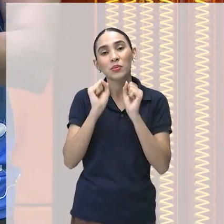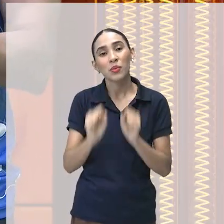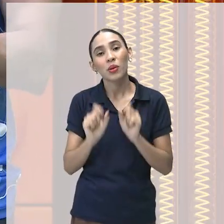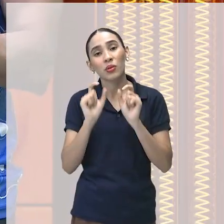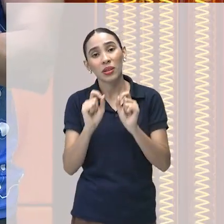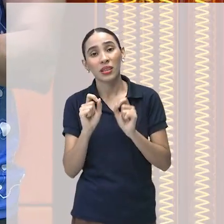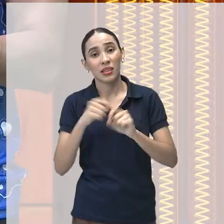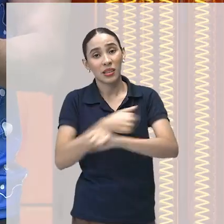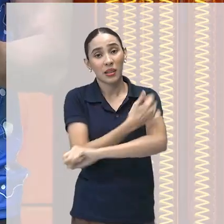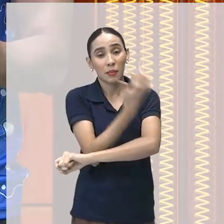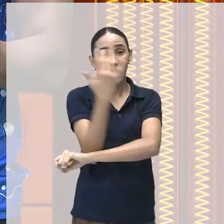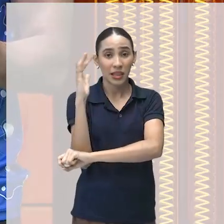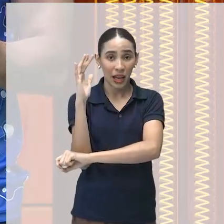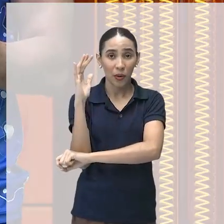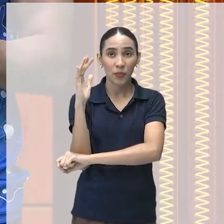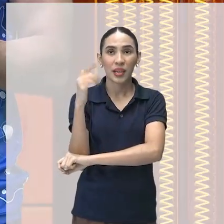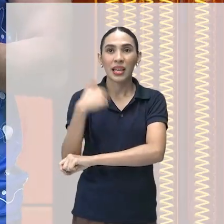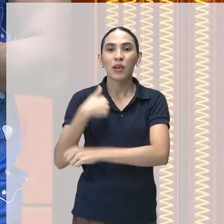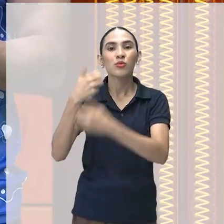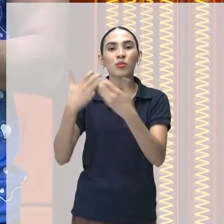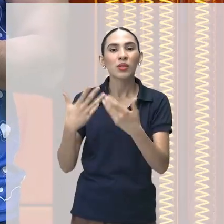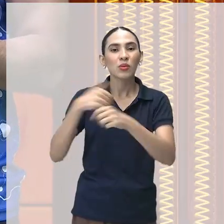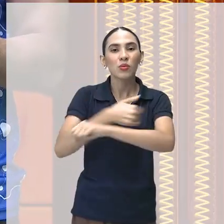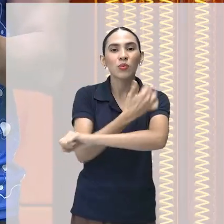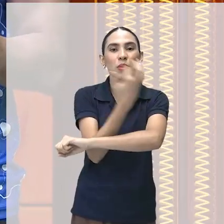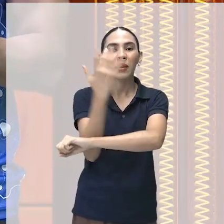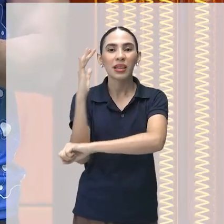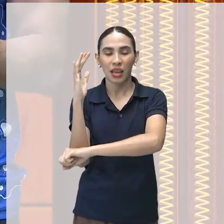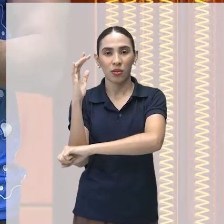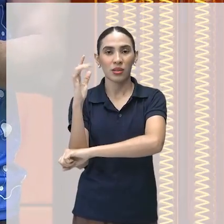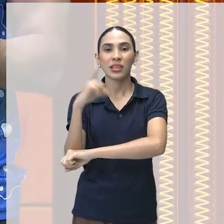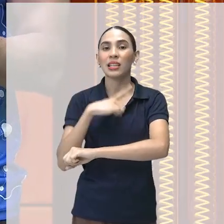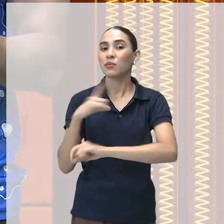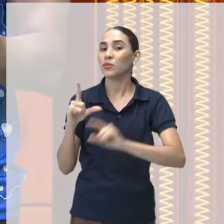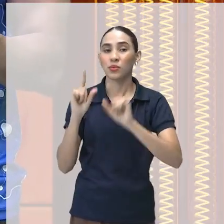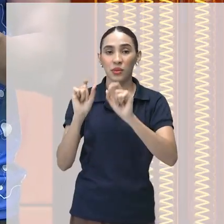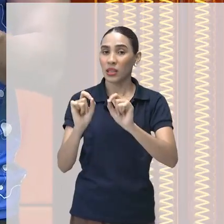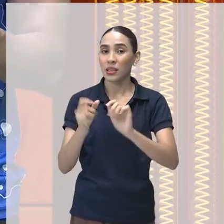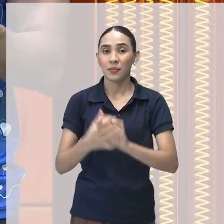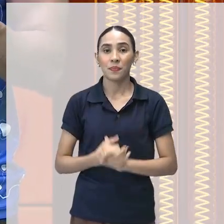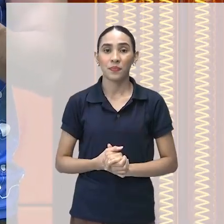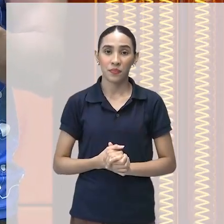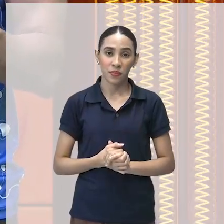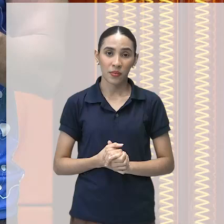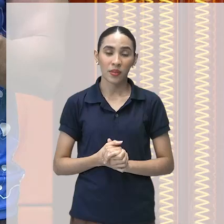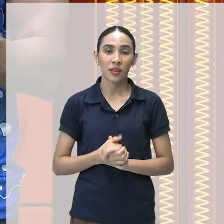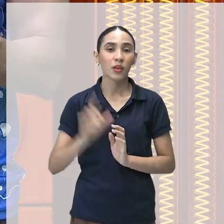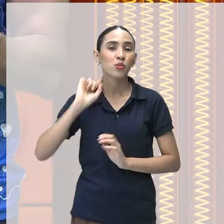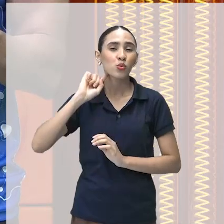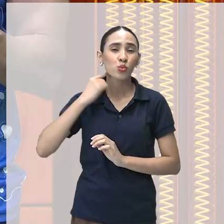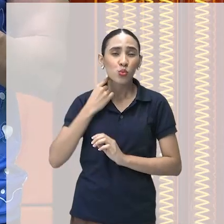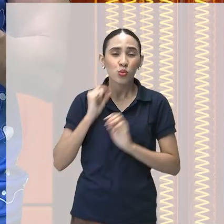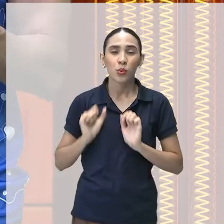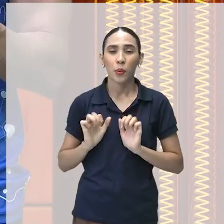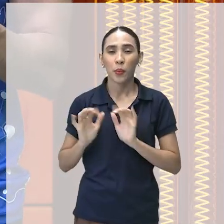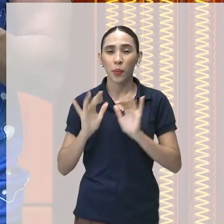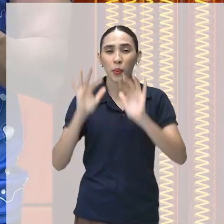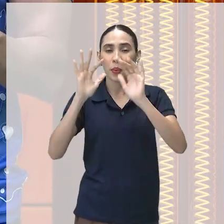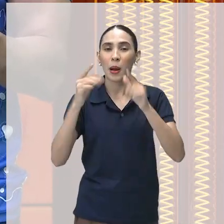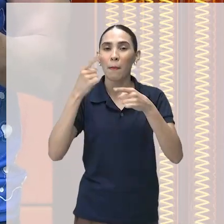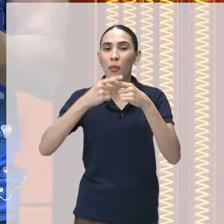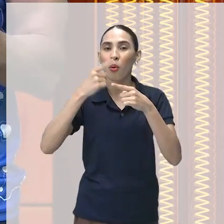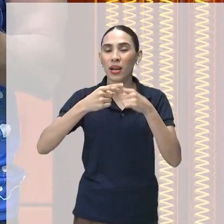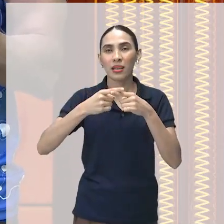ser ambientais, e quando eu falo de problemas ambientais, nós temos ali a poluição do ar em decorrência da